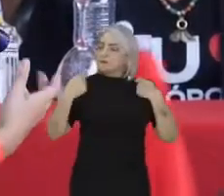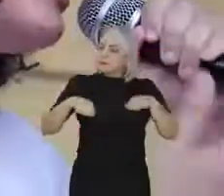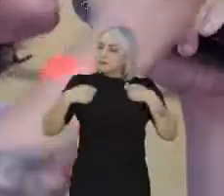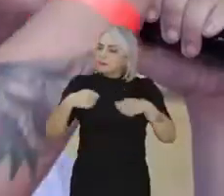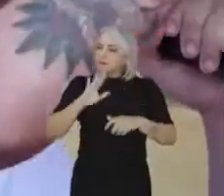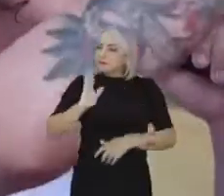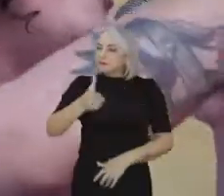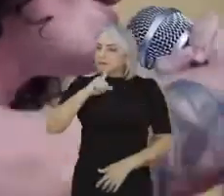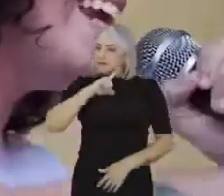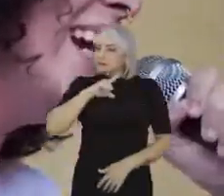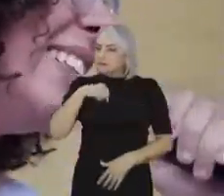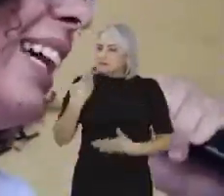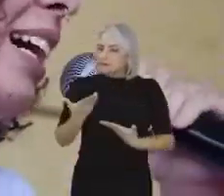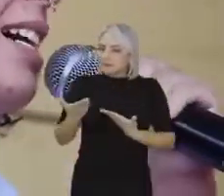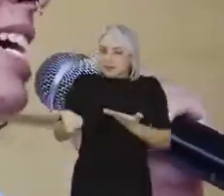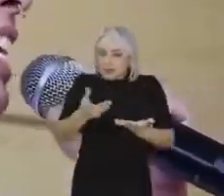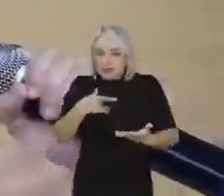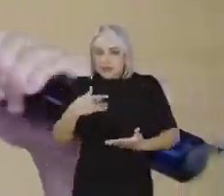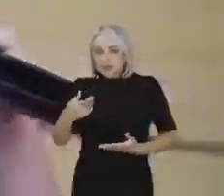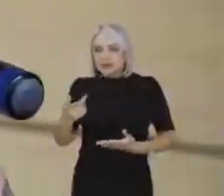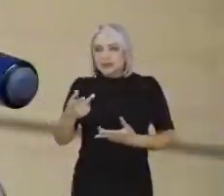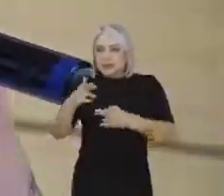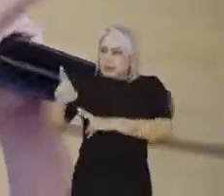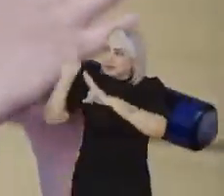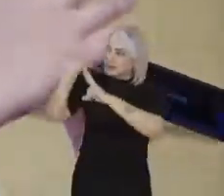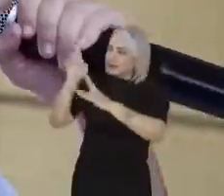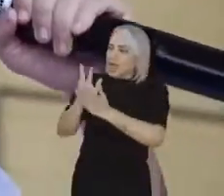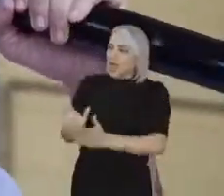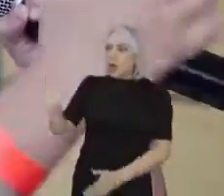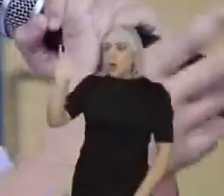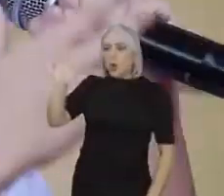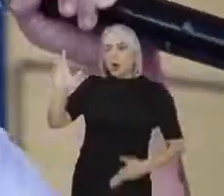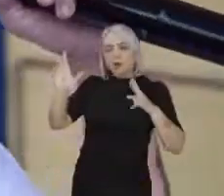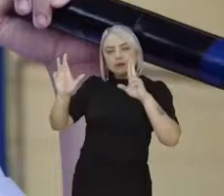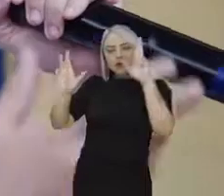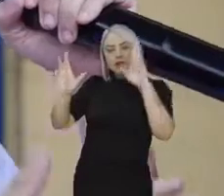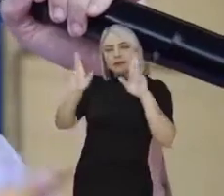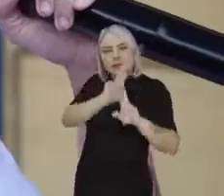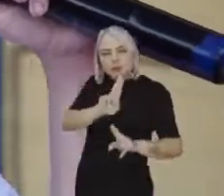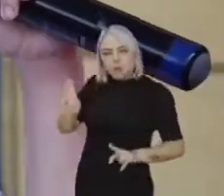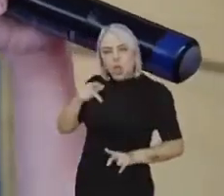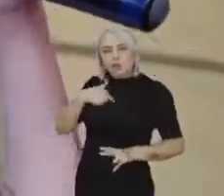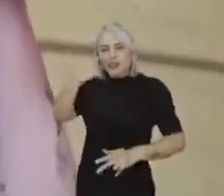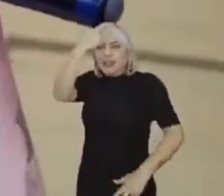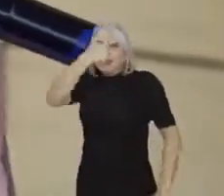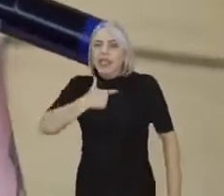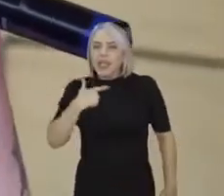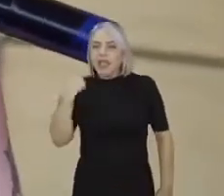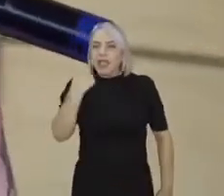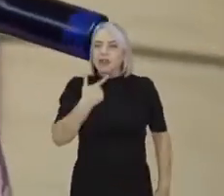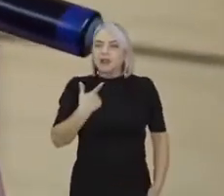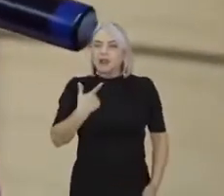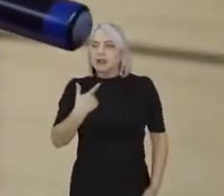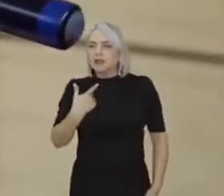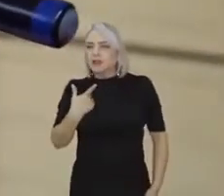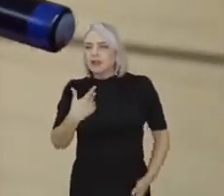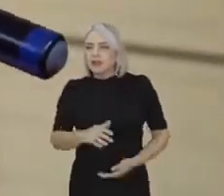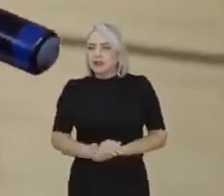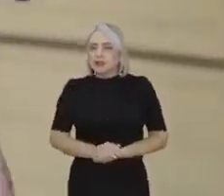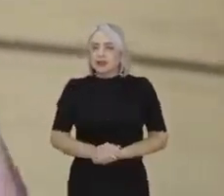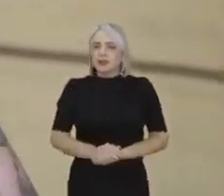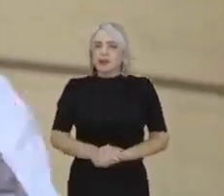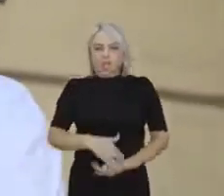de você, você é essa esperança que tem um nome, que tem uma cara, que fala arrastado, que fala obrigado,